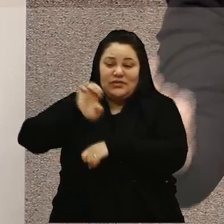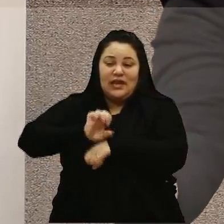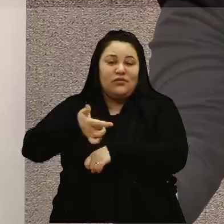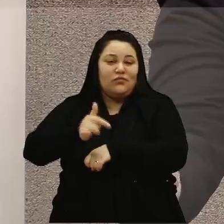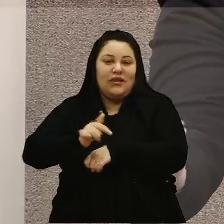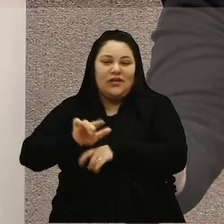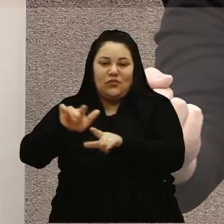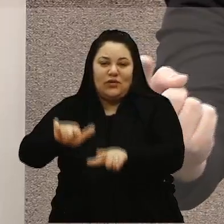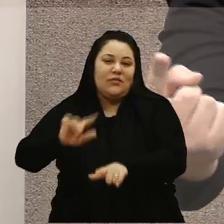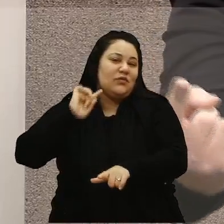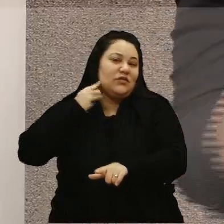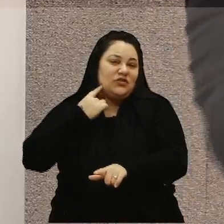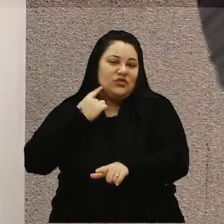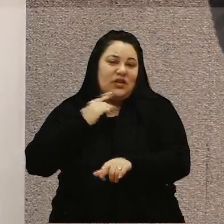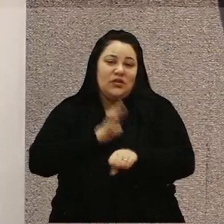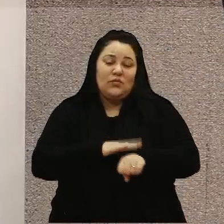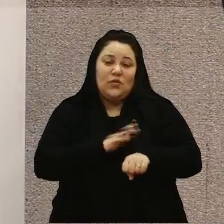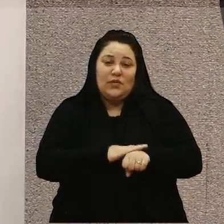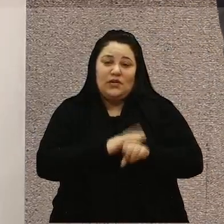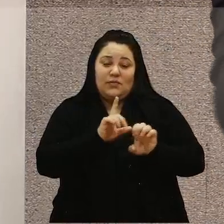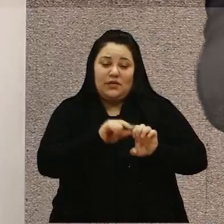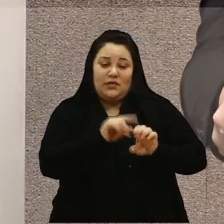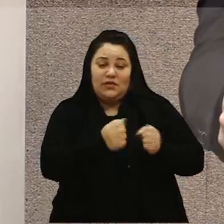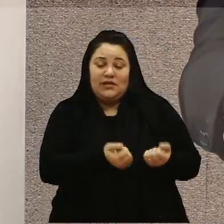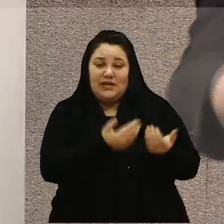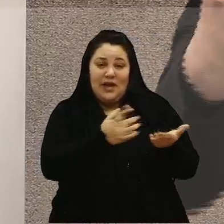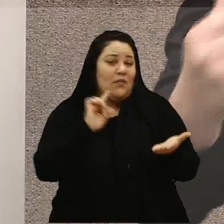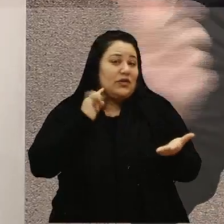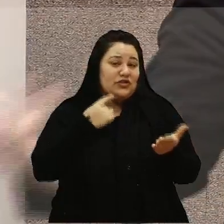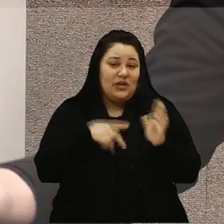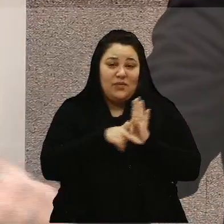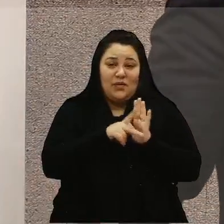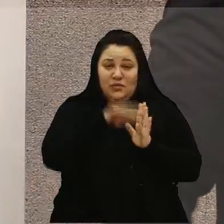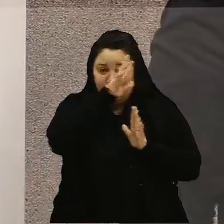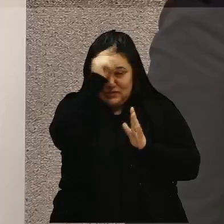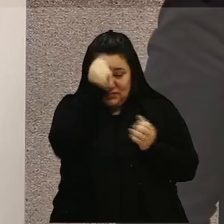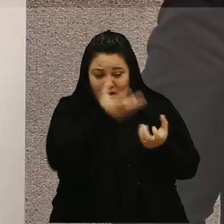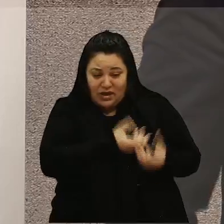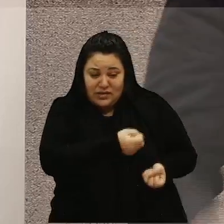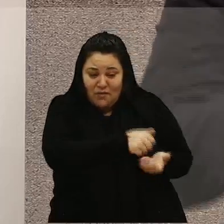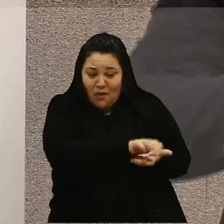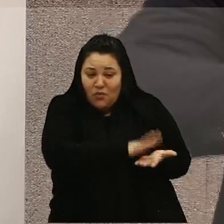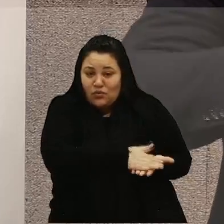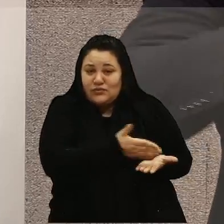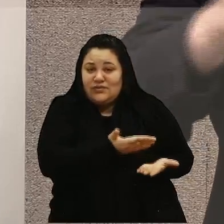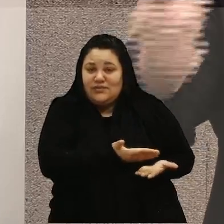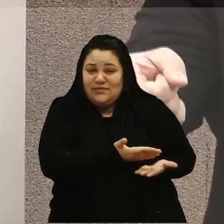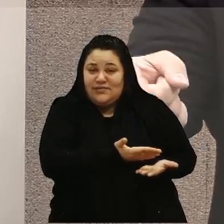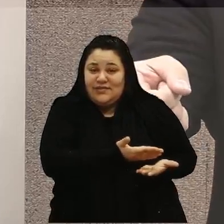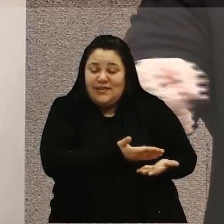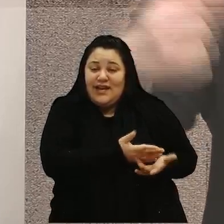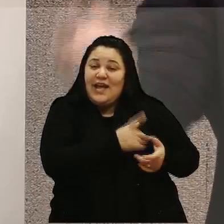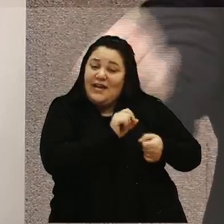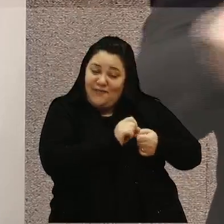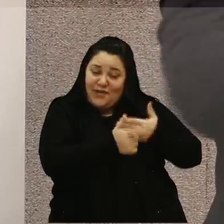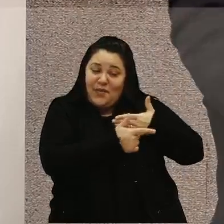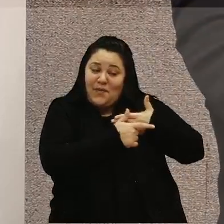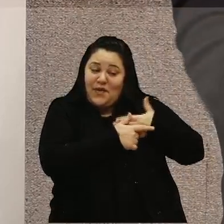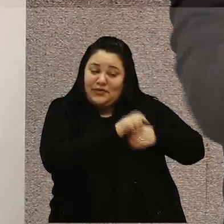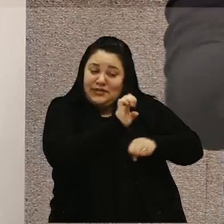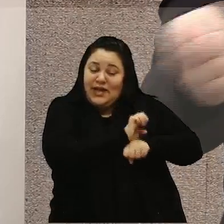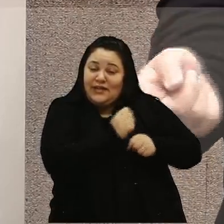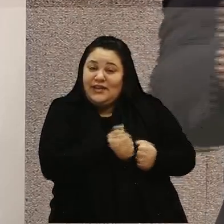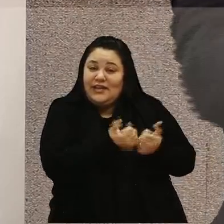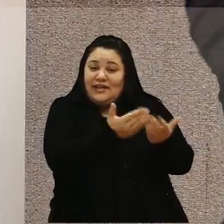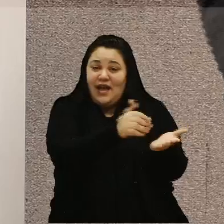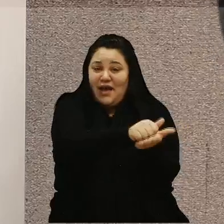quando o empreendedor vai lá e dá a destinação para esse lixo, que é do município, ele é multado. Quer dizer, ele faz a função do Estado e o Estado vai lá e multa ele